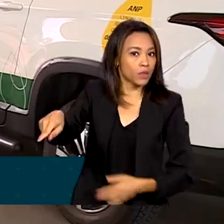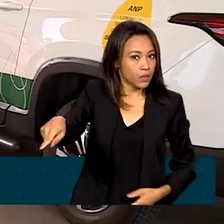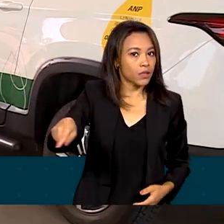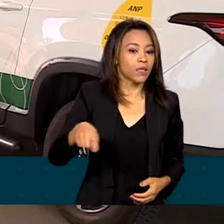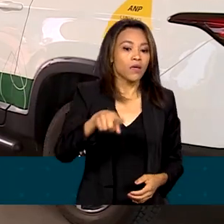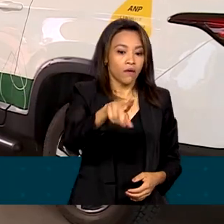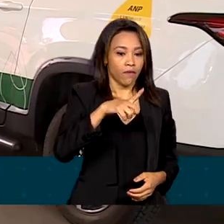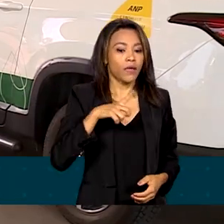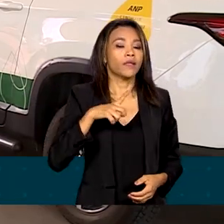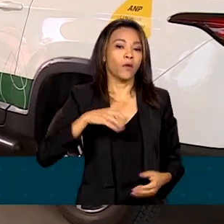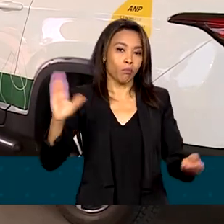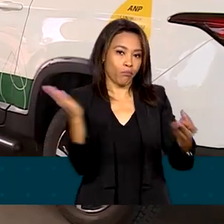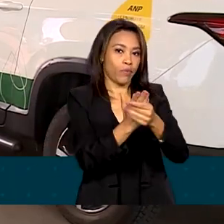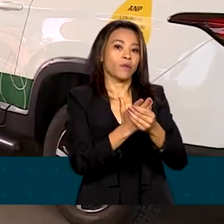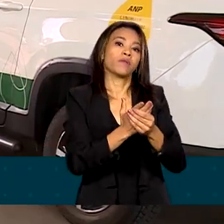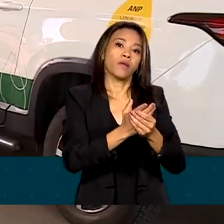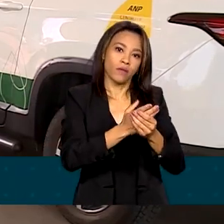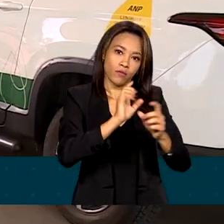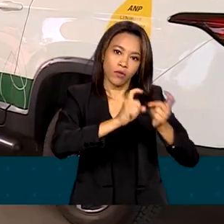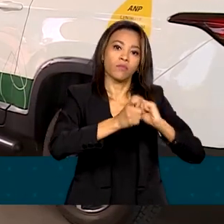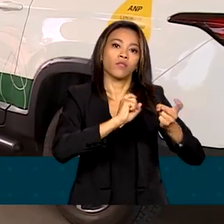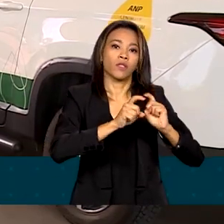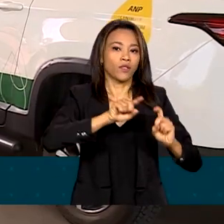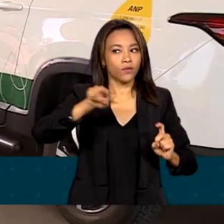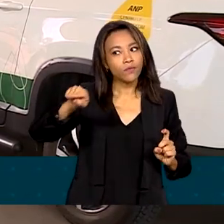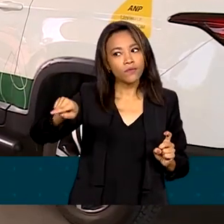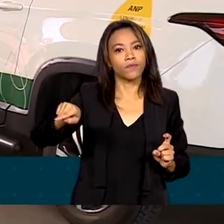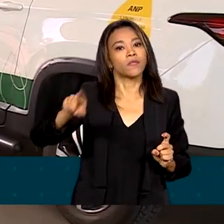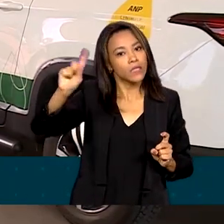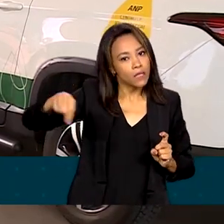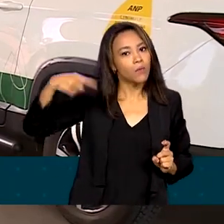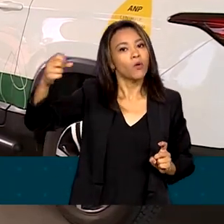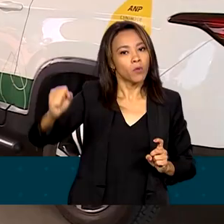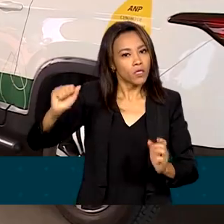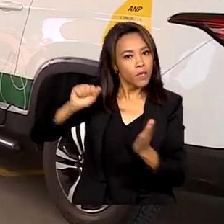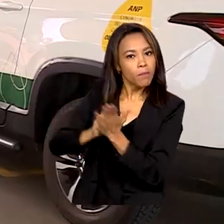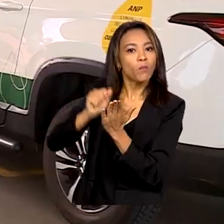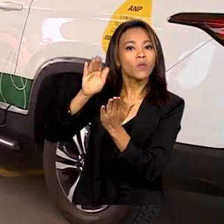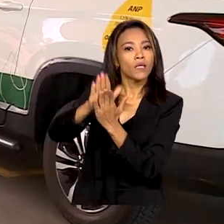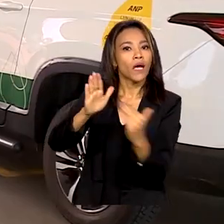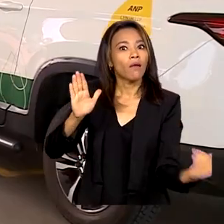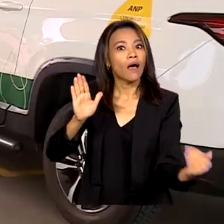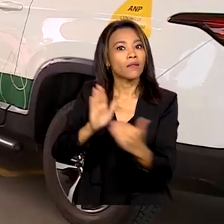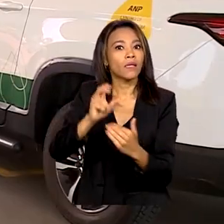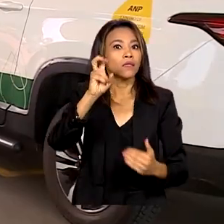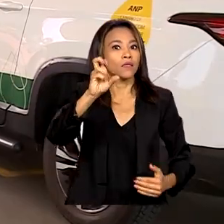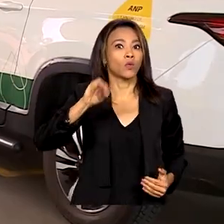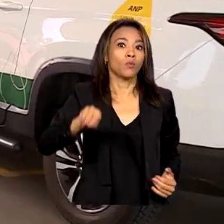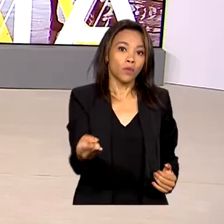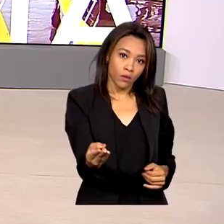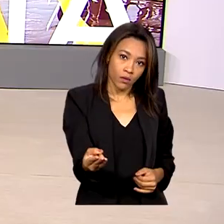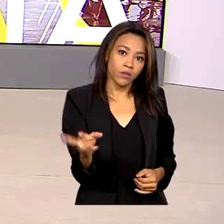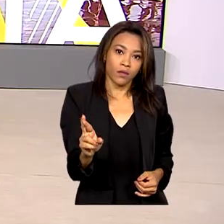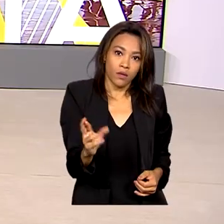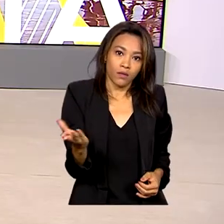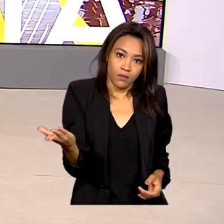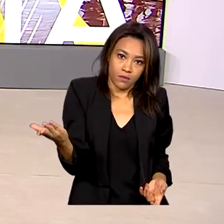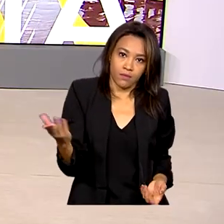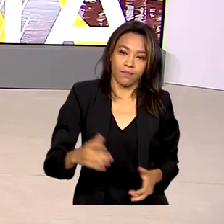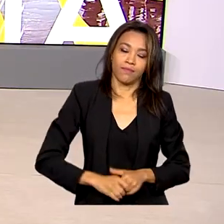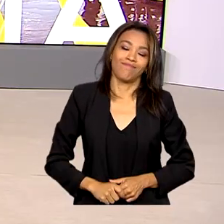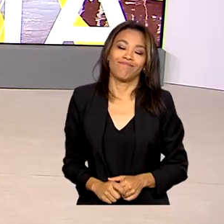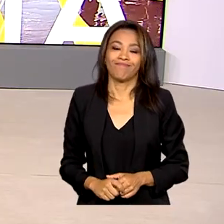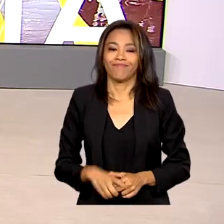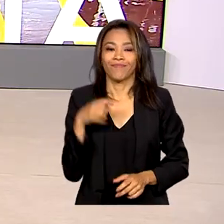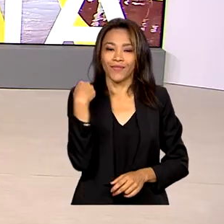processo administrativo e, ao final, ele pode ser realmente multado em até 5 milhões de reais.